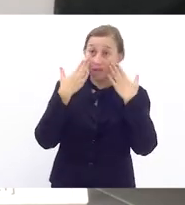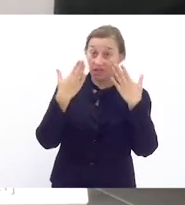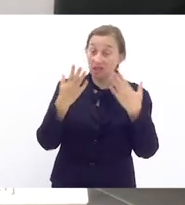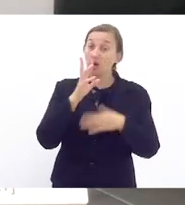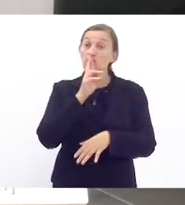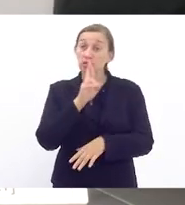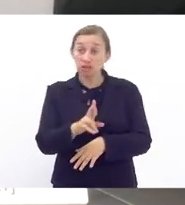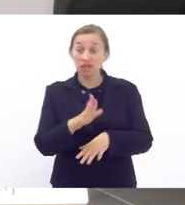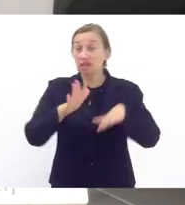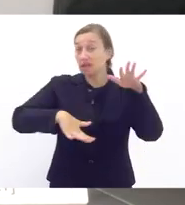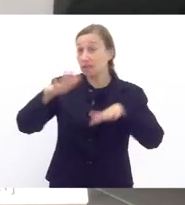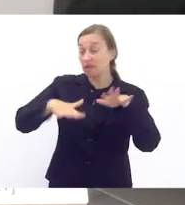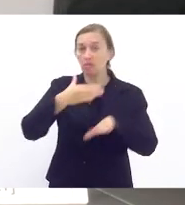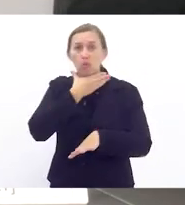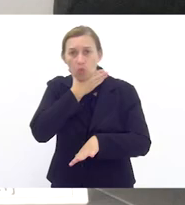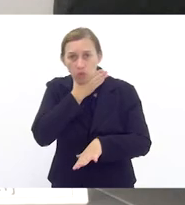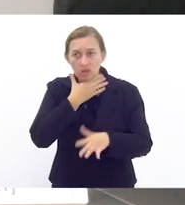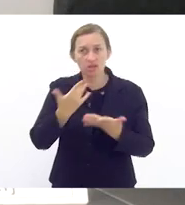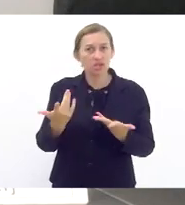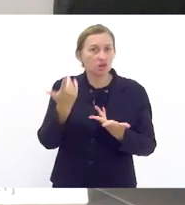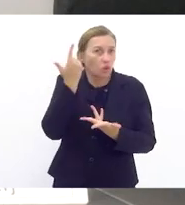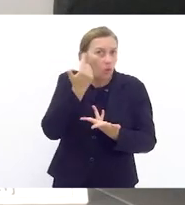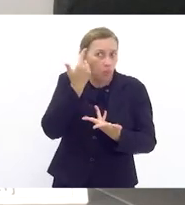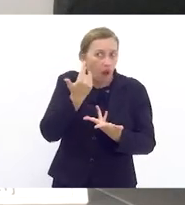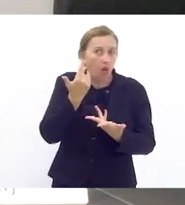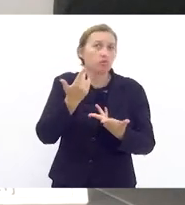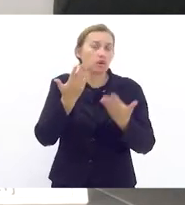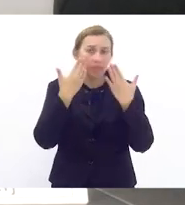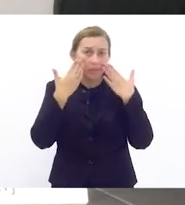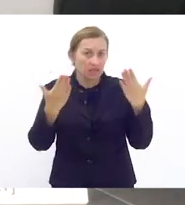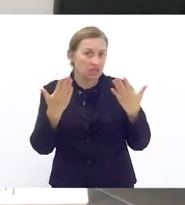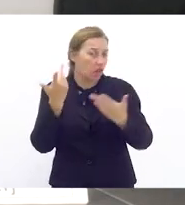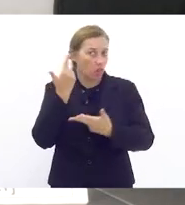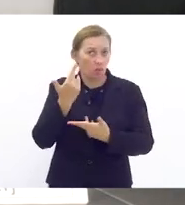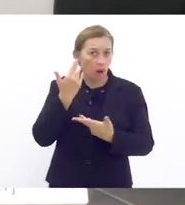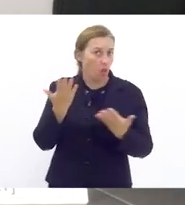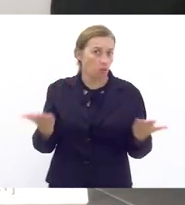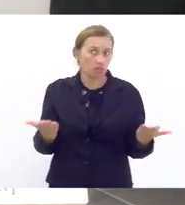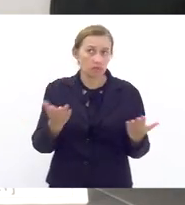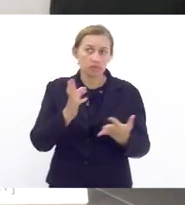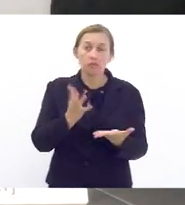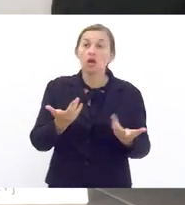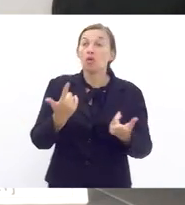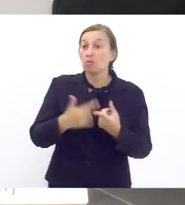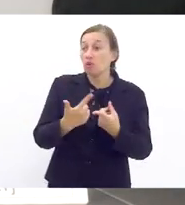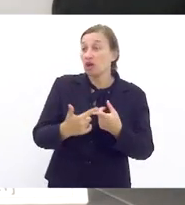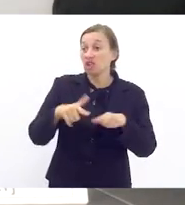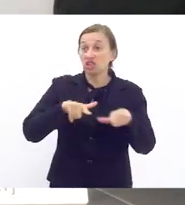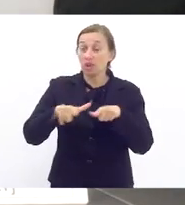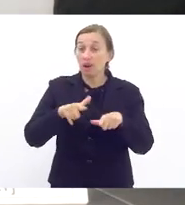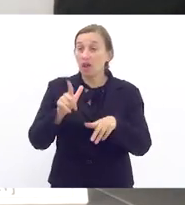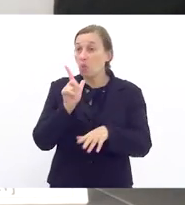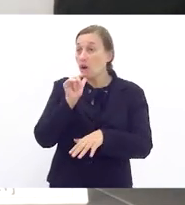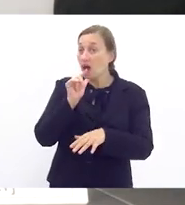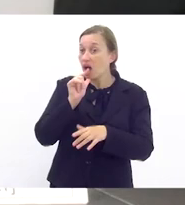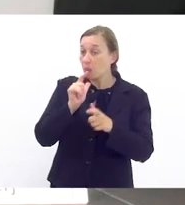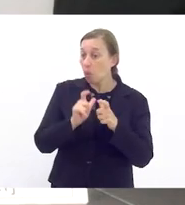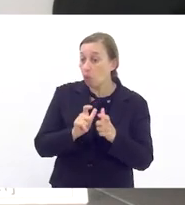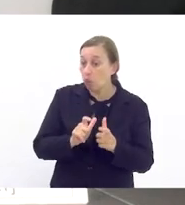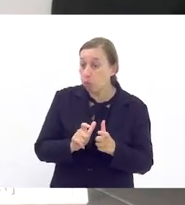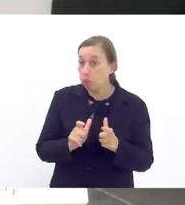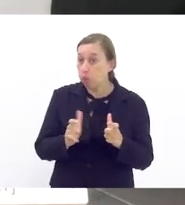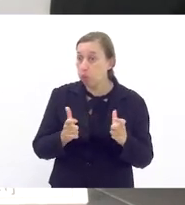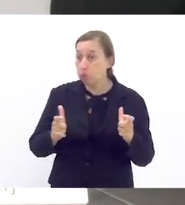crises. Isso é uma coisa rotineira, né? Eles têm que apresentar isso, porque eles trabalham com água em grande quantidade